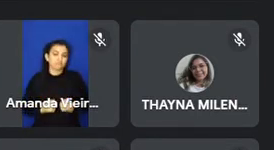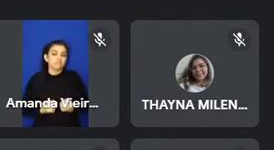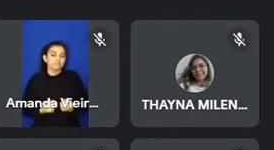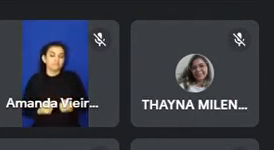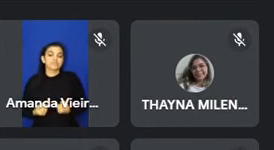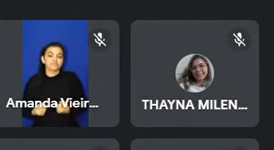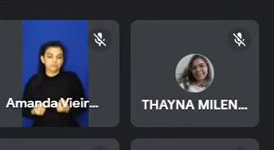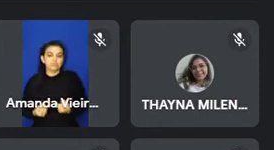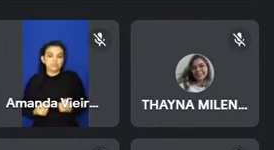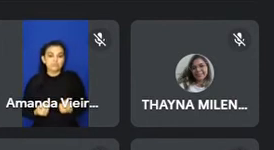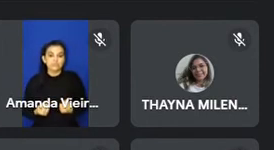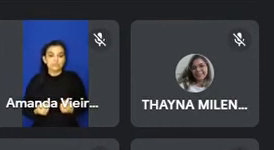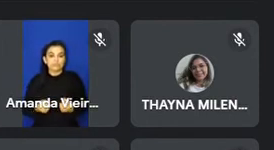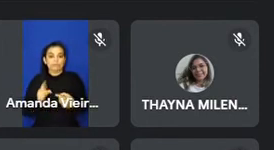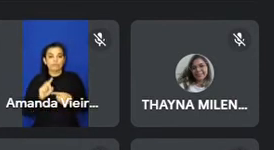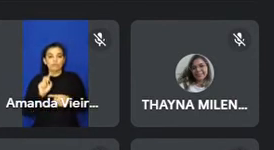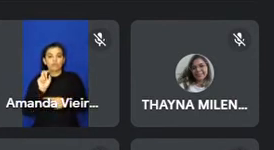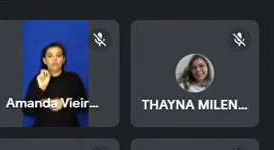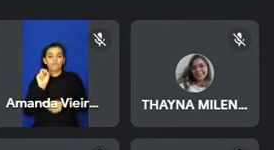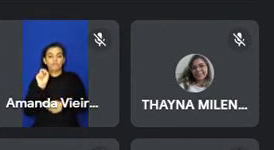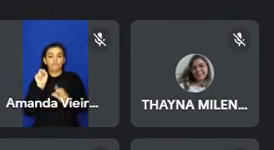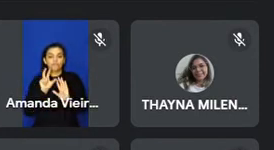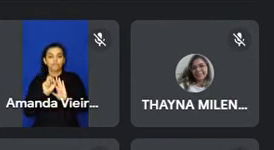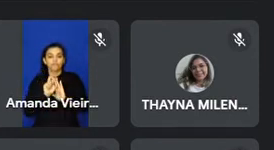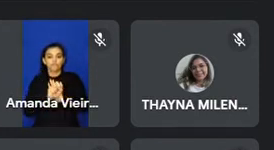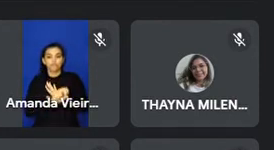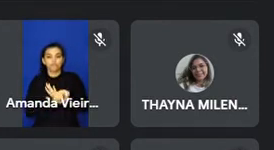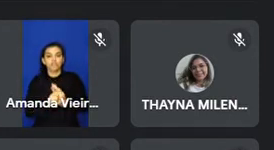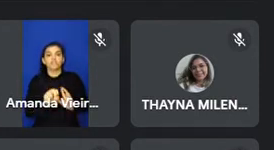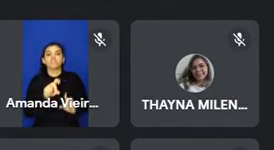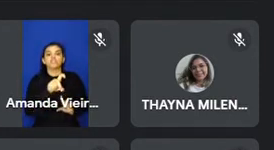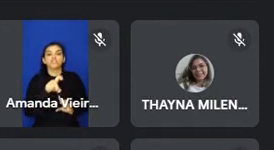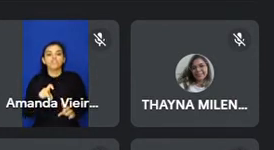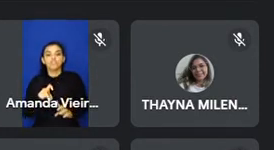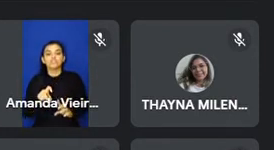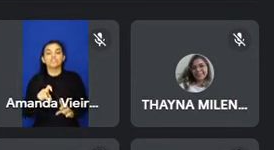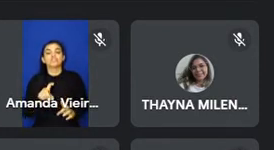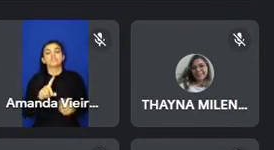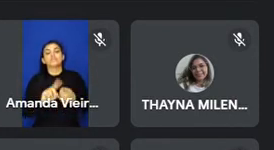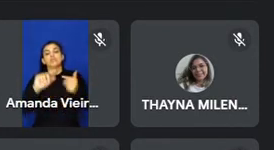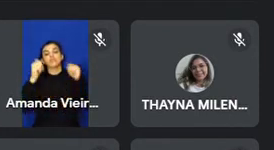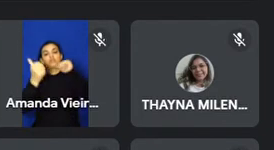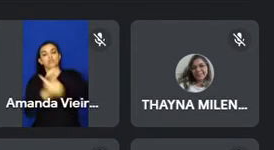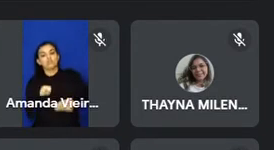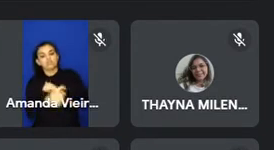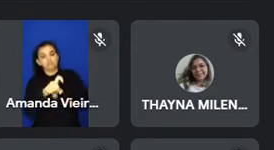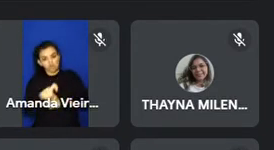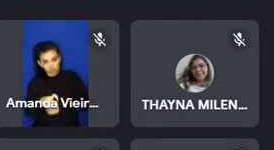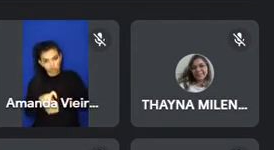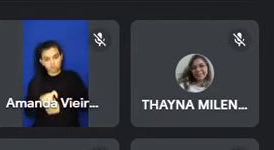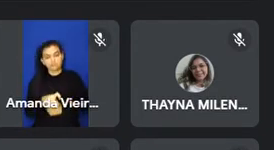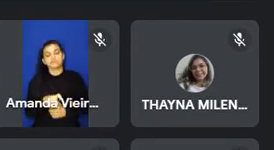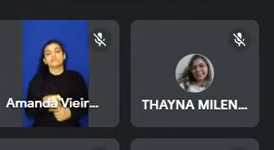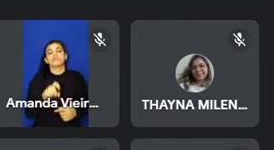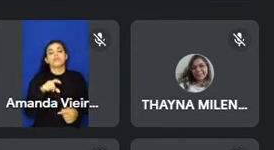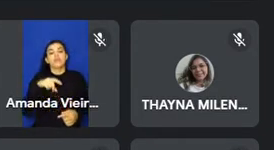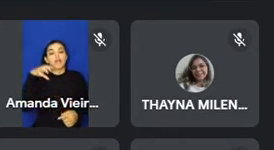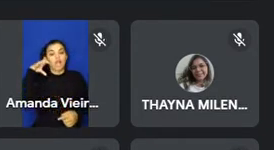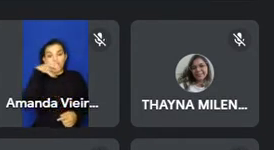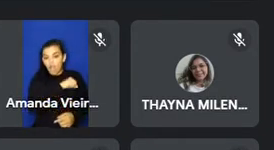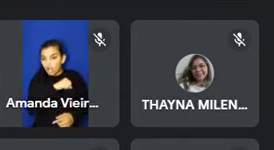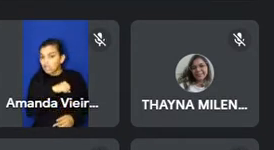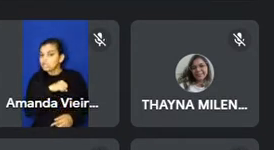ao vírus X, porque ele recebeu os anticorpos anti-X. Então, é imunização imediata,